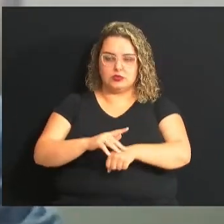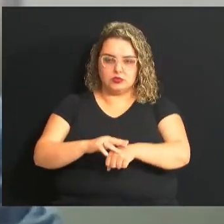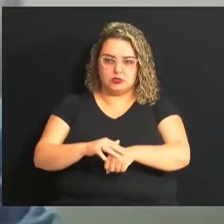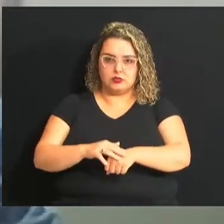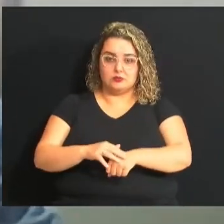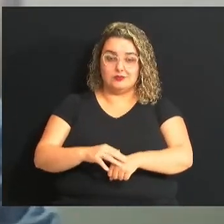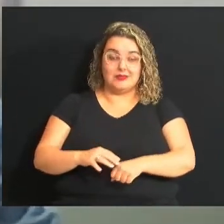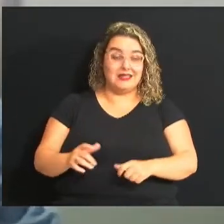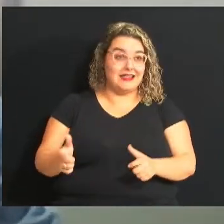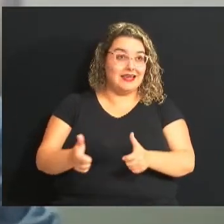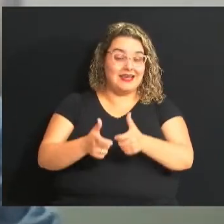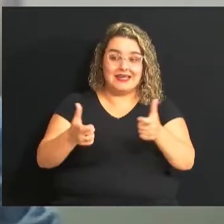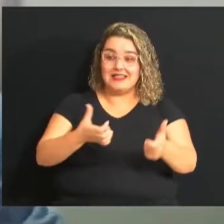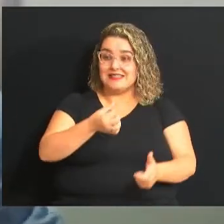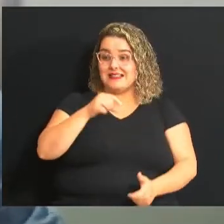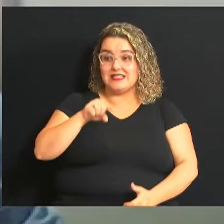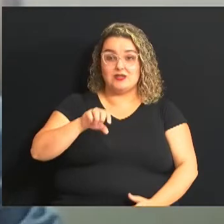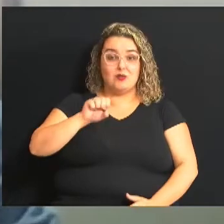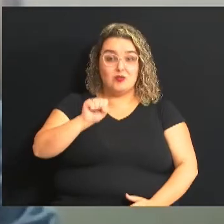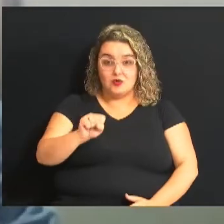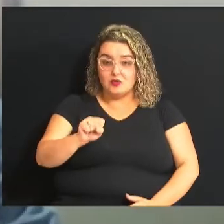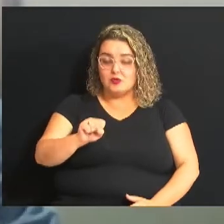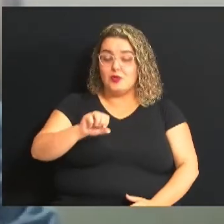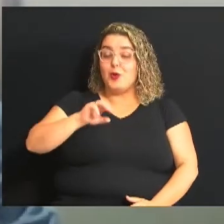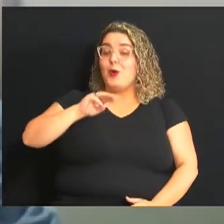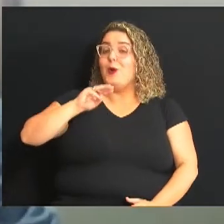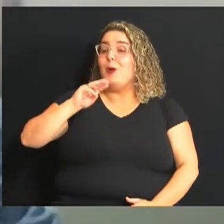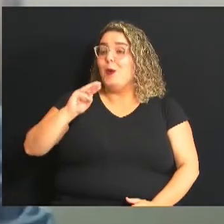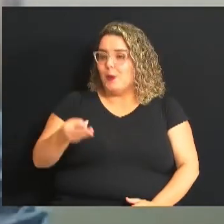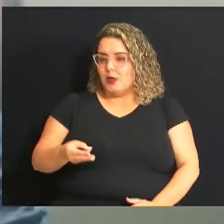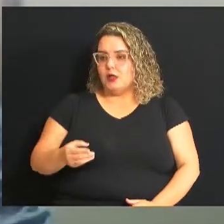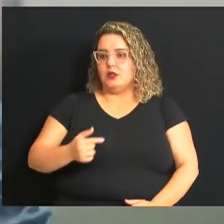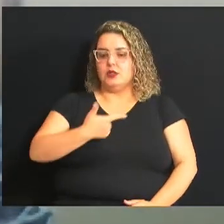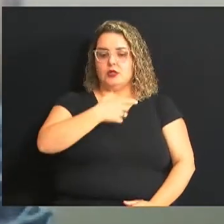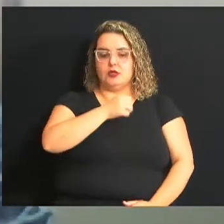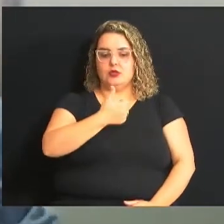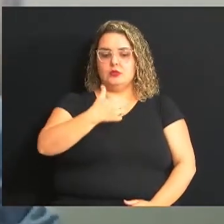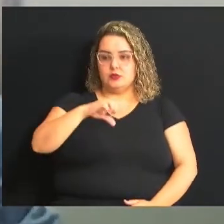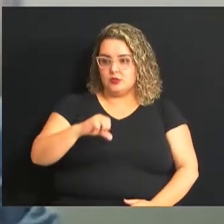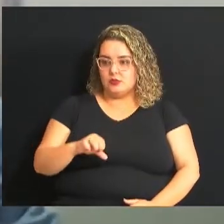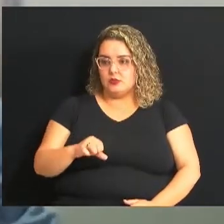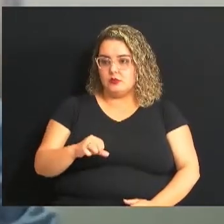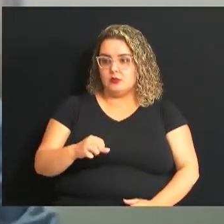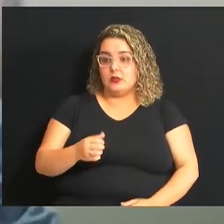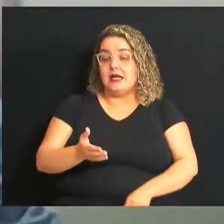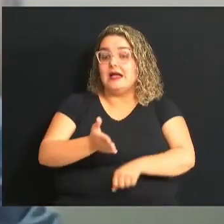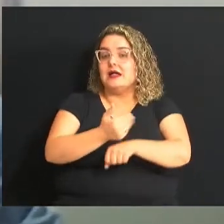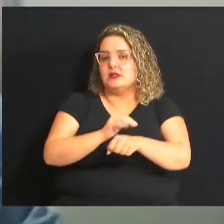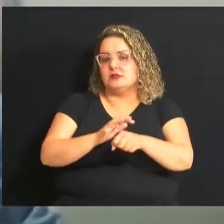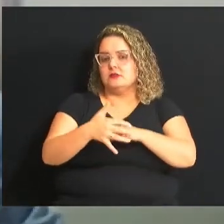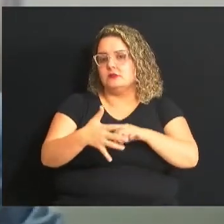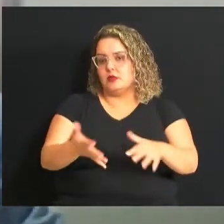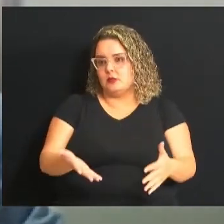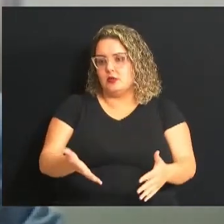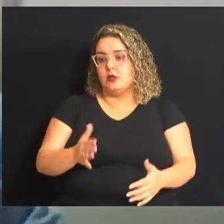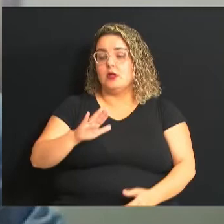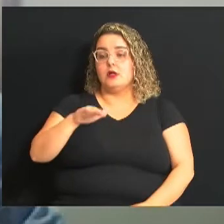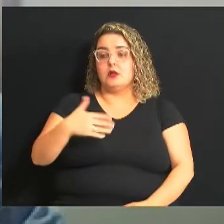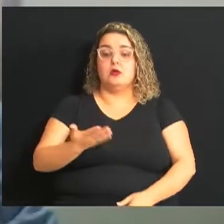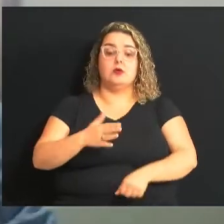né? 6,8 bilhões anual, isso em 2019, praticamente pré-pandemia. E só com doenças crônicas